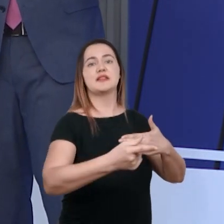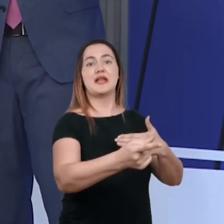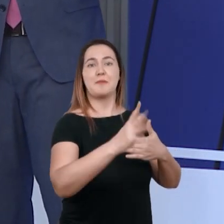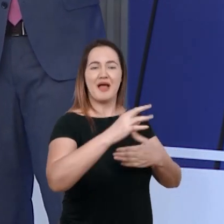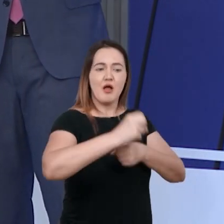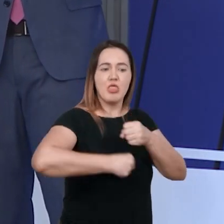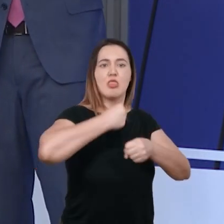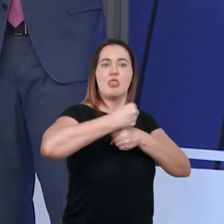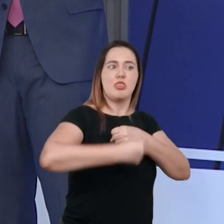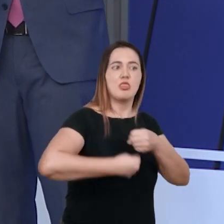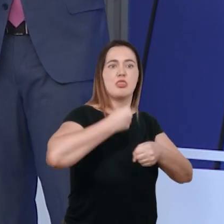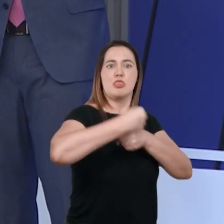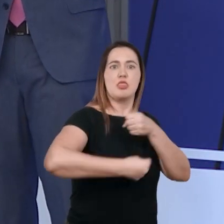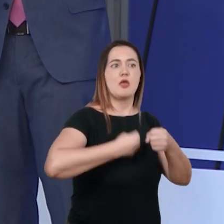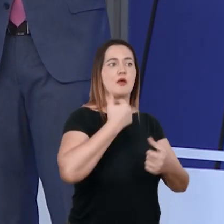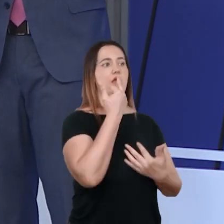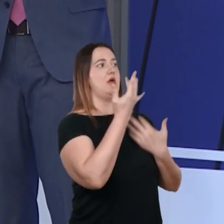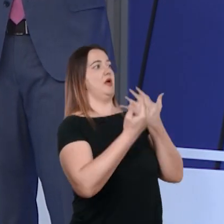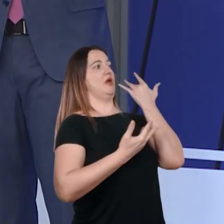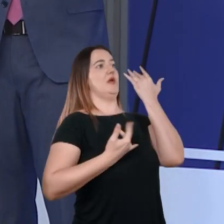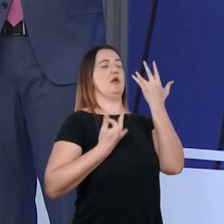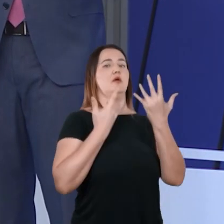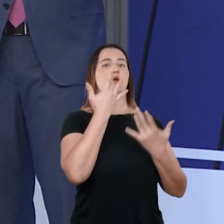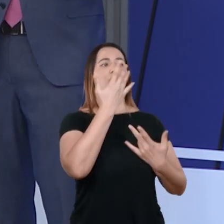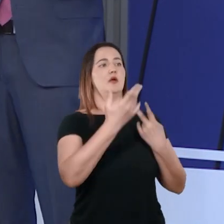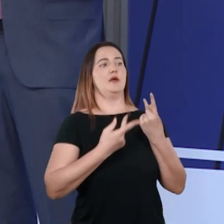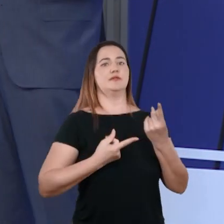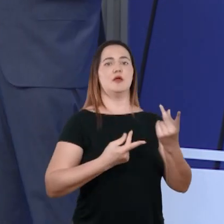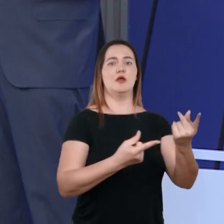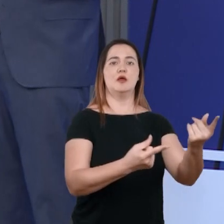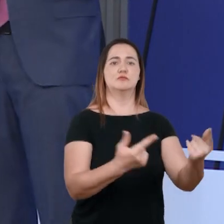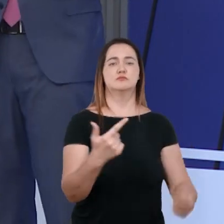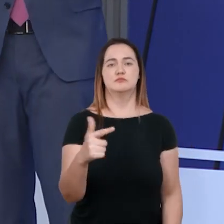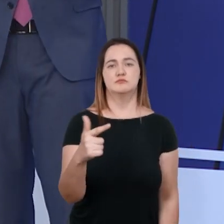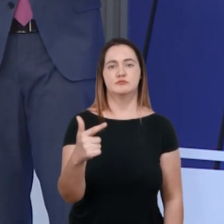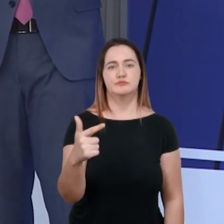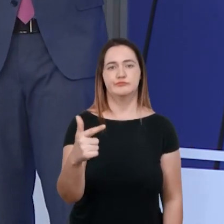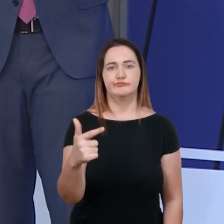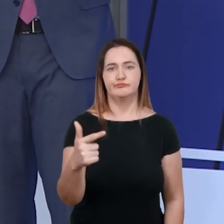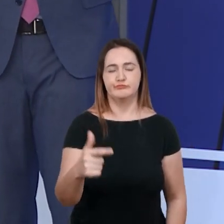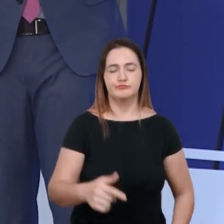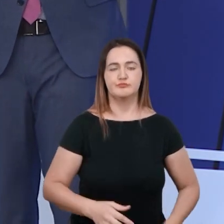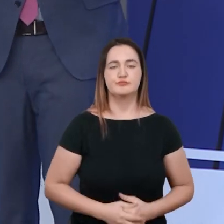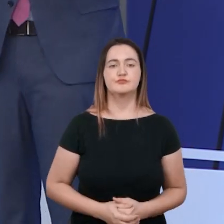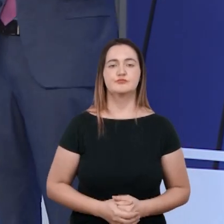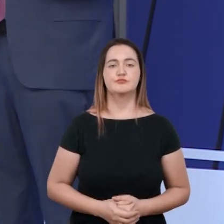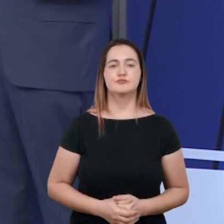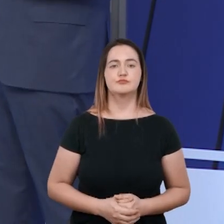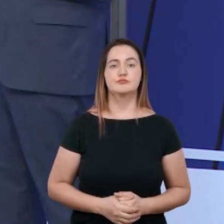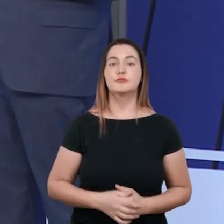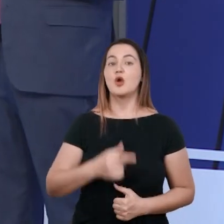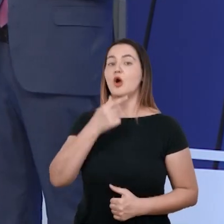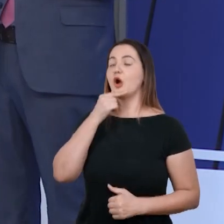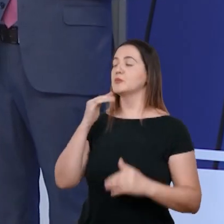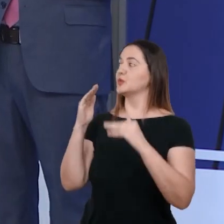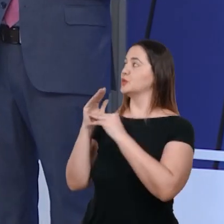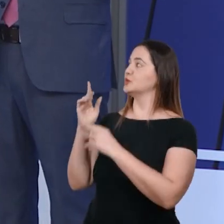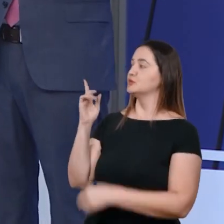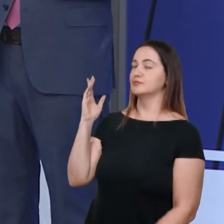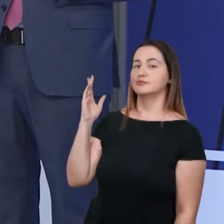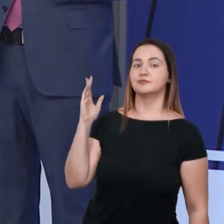fogo de consequências eternas, mas não ímpios que estarão eternamente